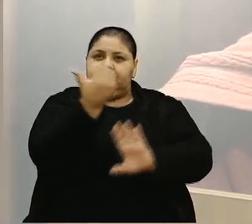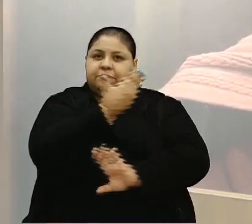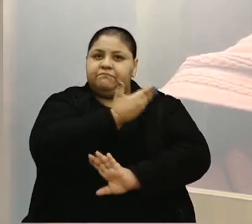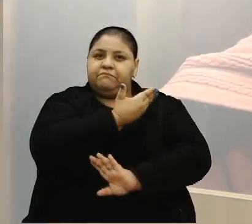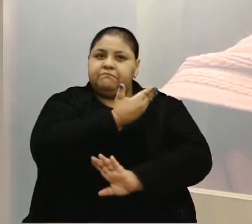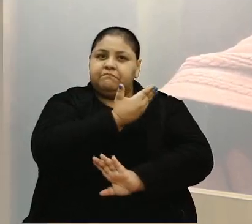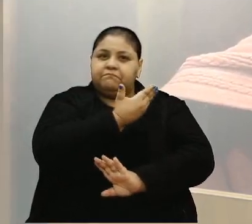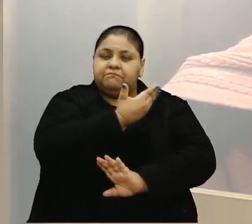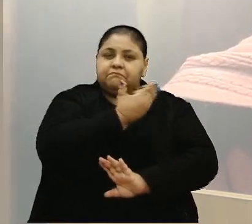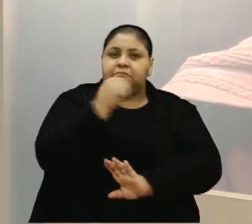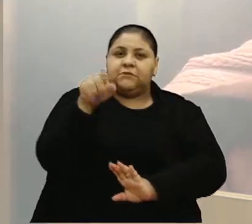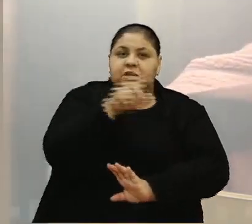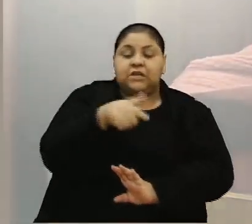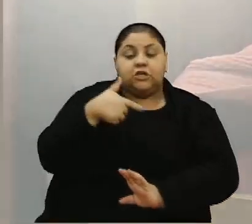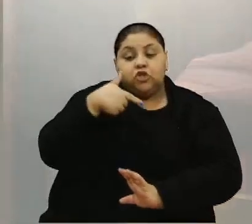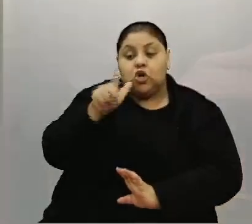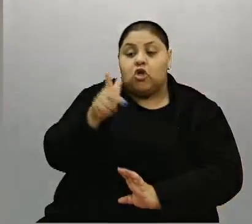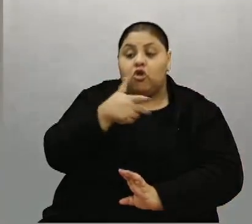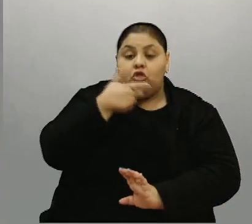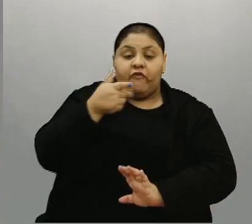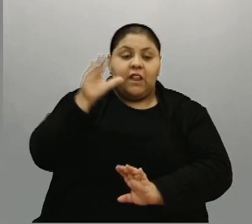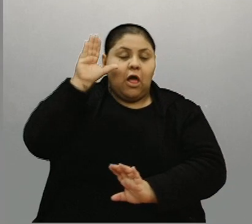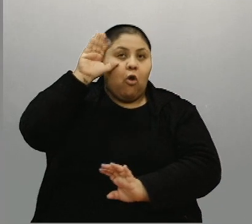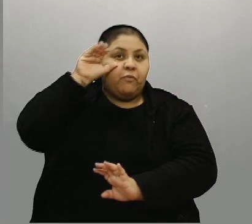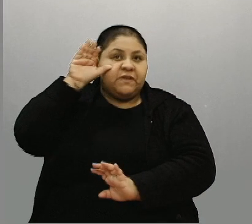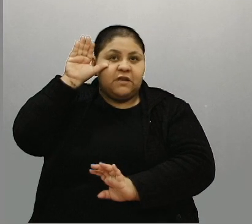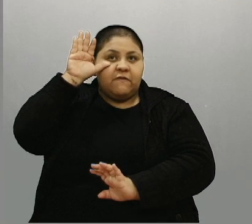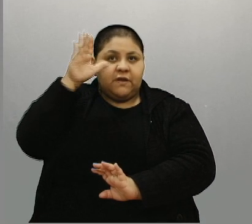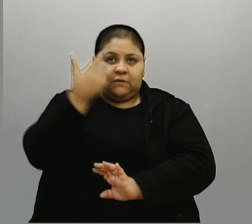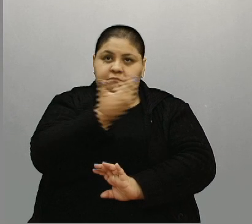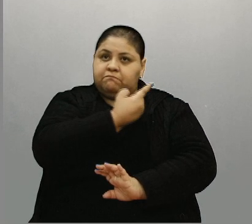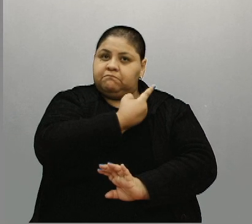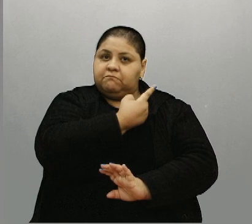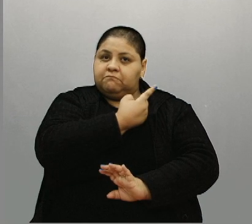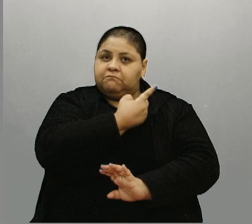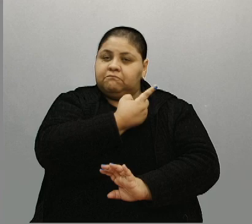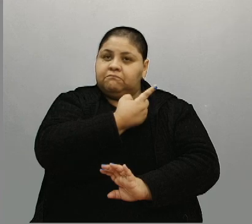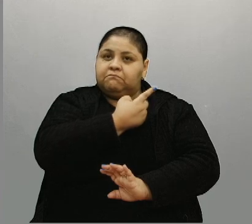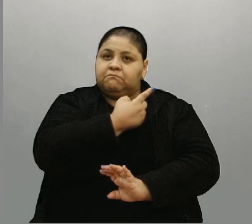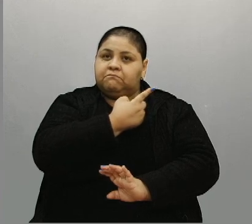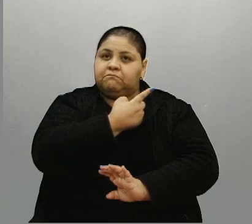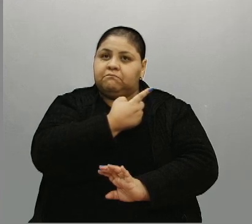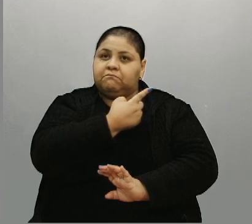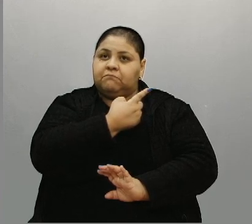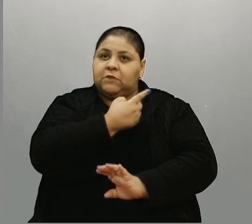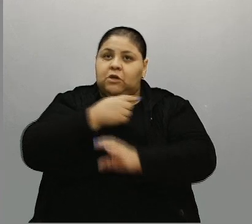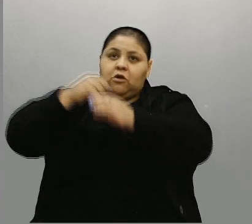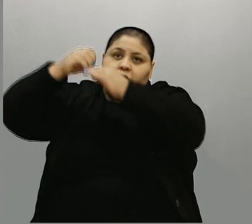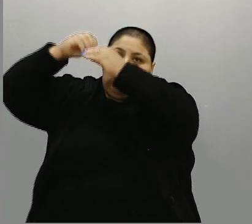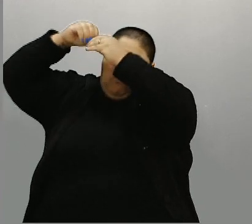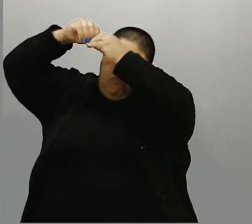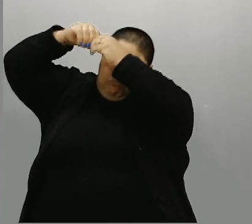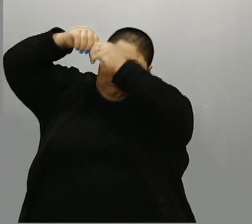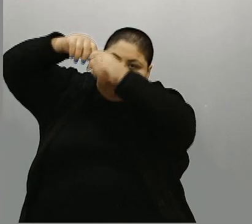para que a gente consiga falar observando. A gente vê que desbarrancou